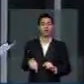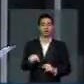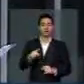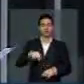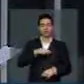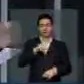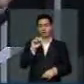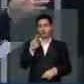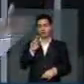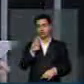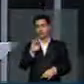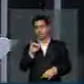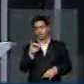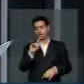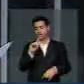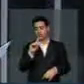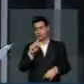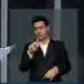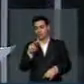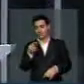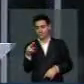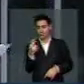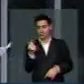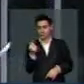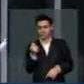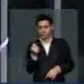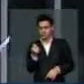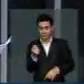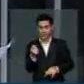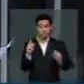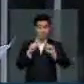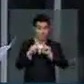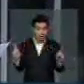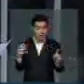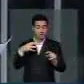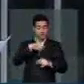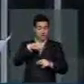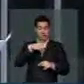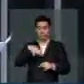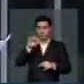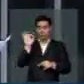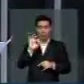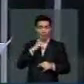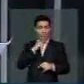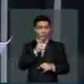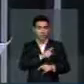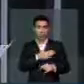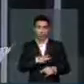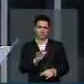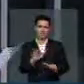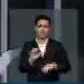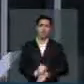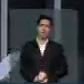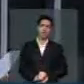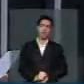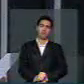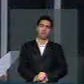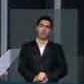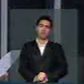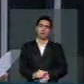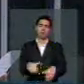Dr bigonha que companha a nossa mesa de honra mas nenhum baiano gostava de ficar parado e que eu diga